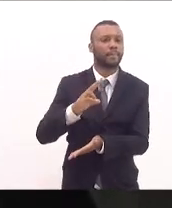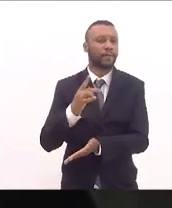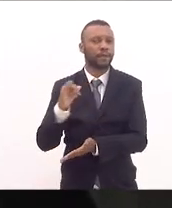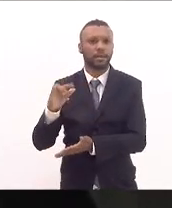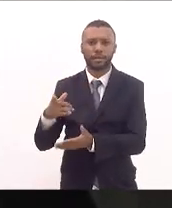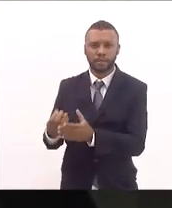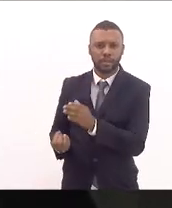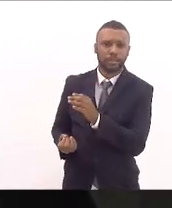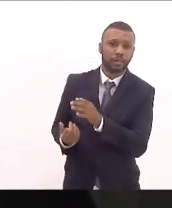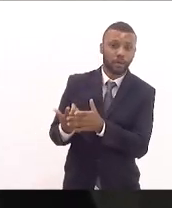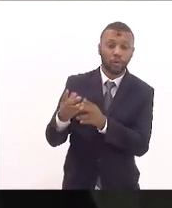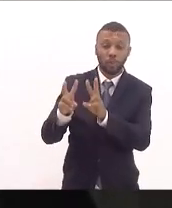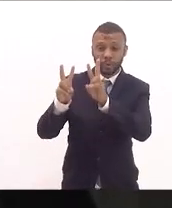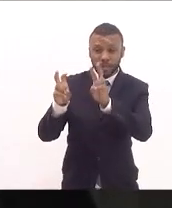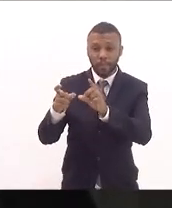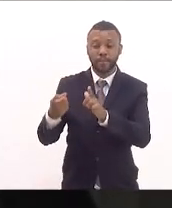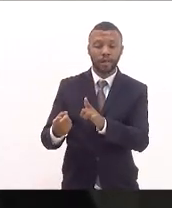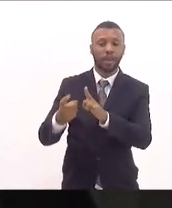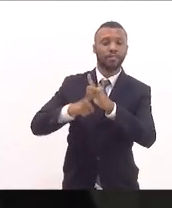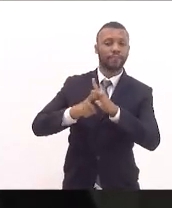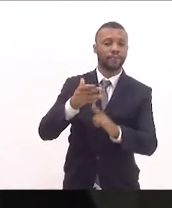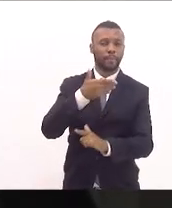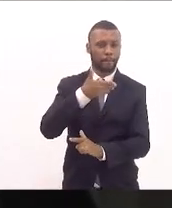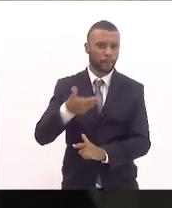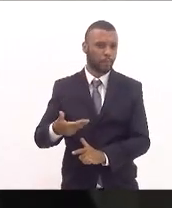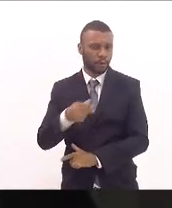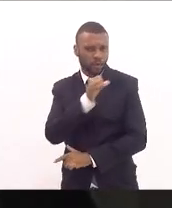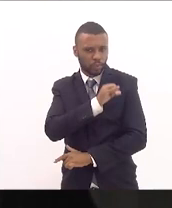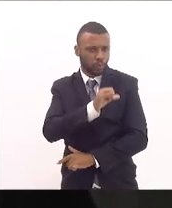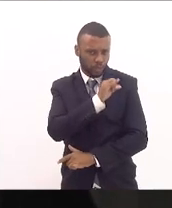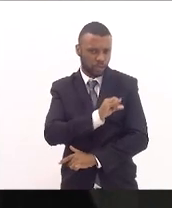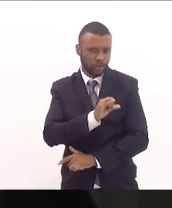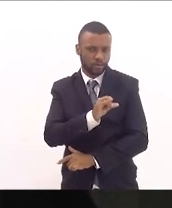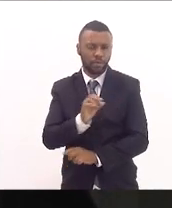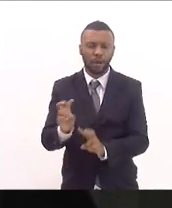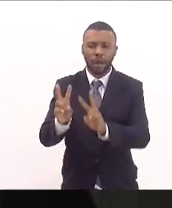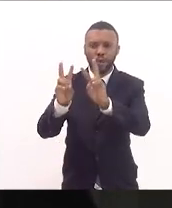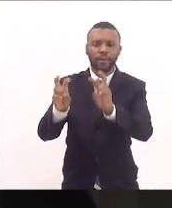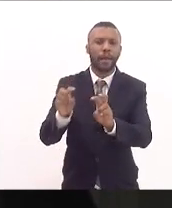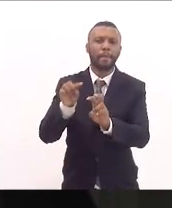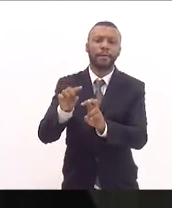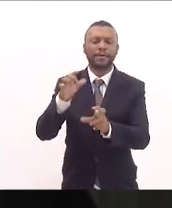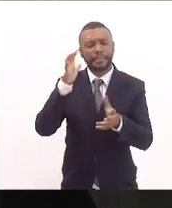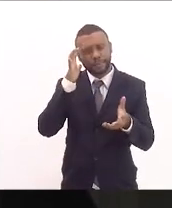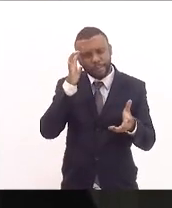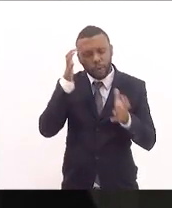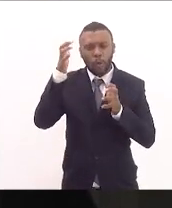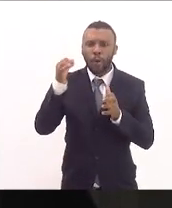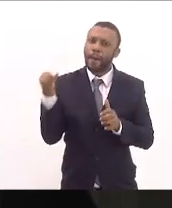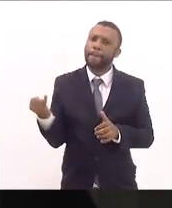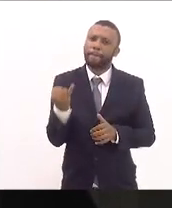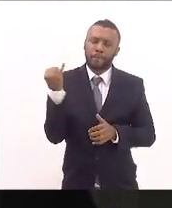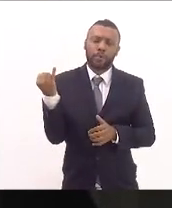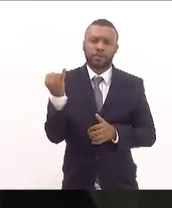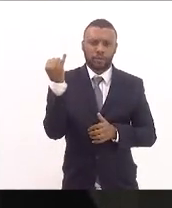o tema da dívida pública do Estado do Rio de Janeiro tia Ju é um tema decisivo